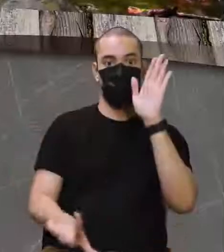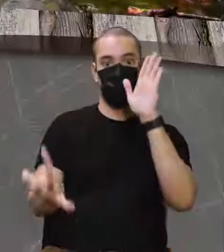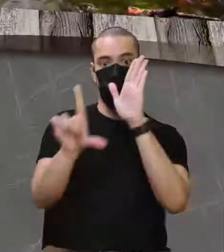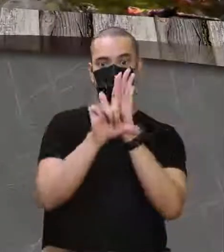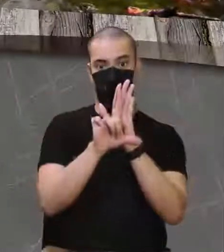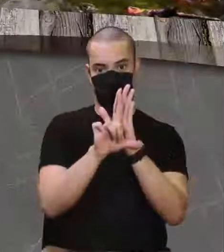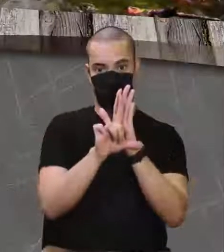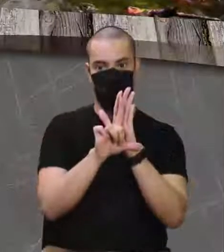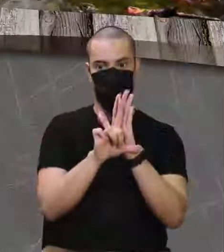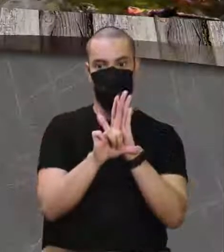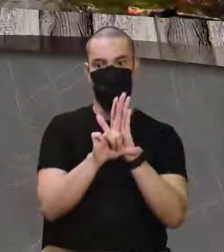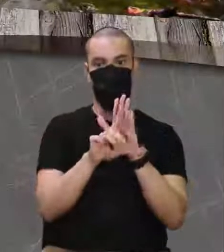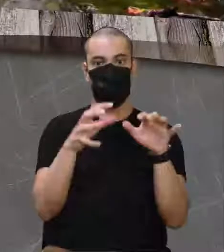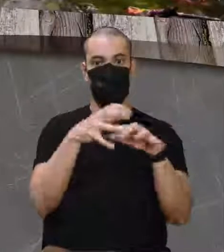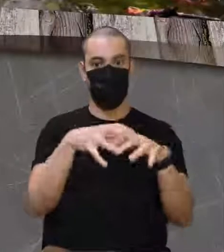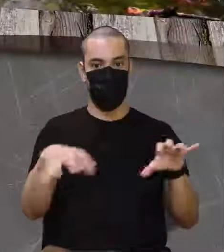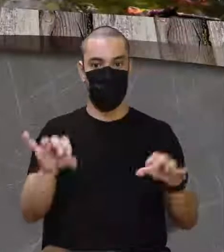ou